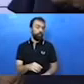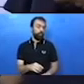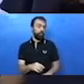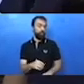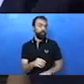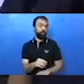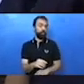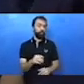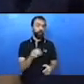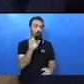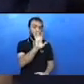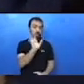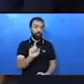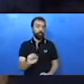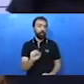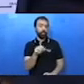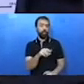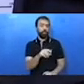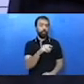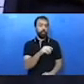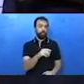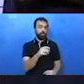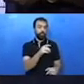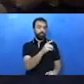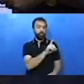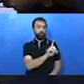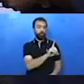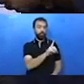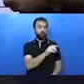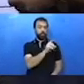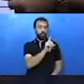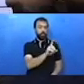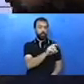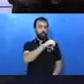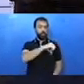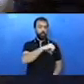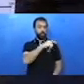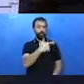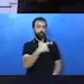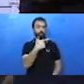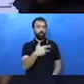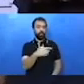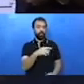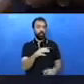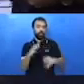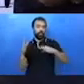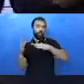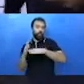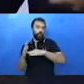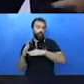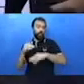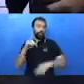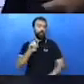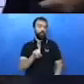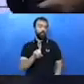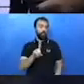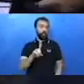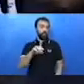para responder as questões. Quarto ano, percebam que mudou a data. Agora nós estamos